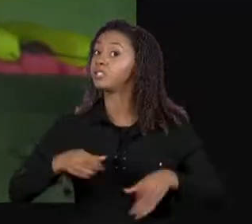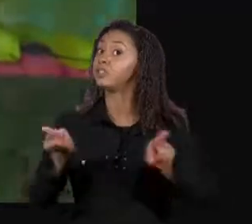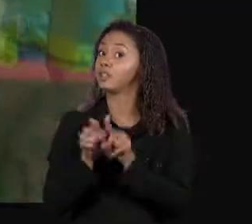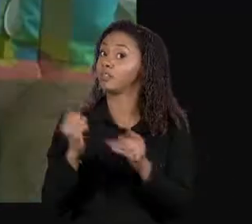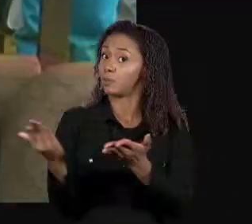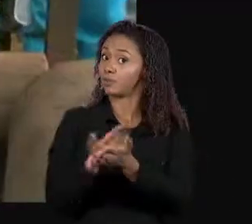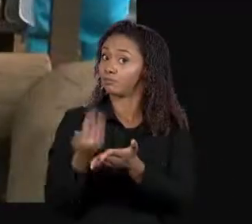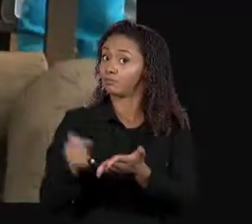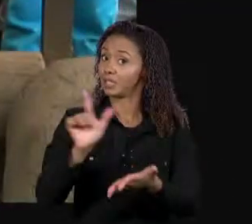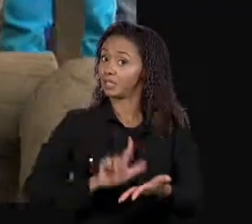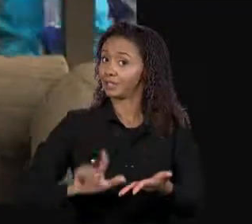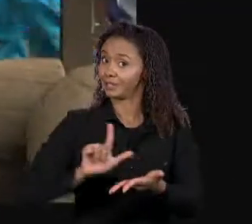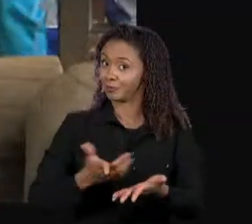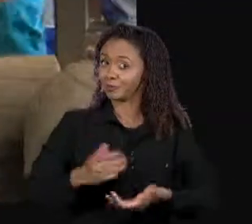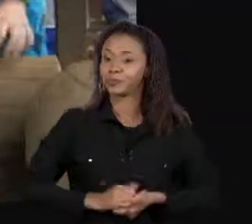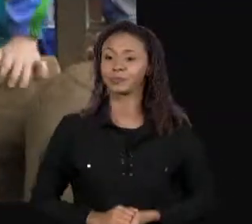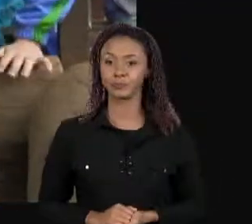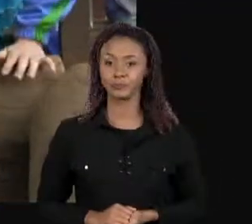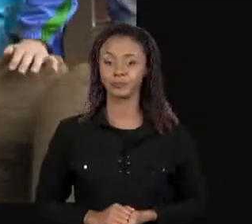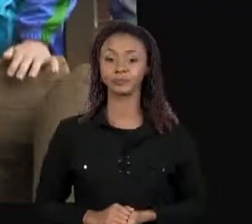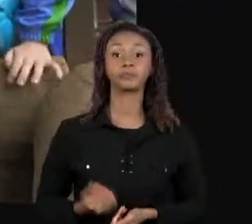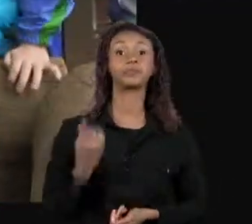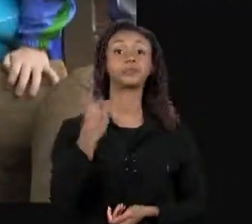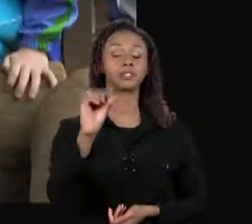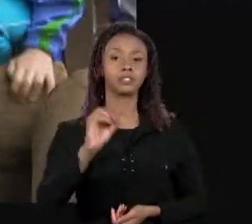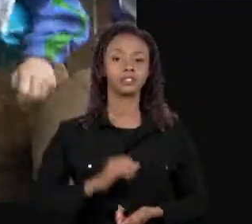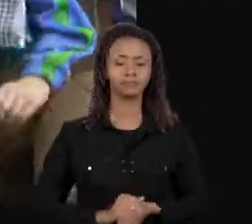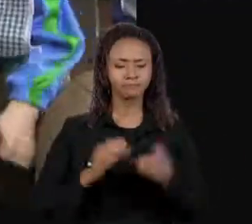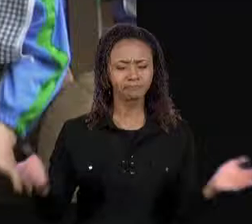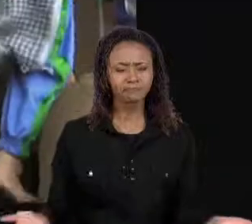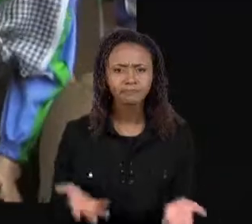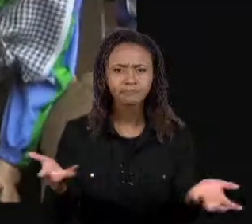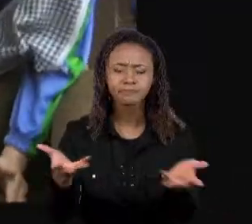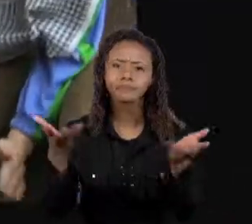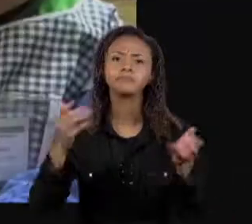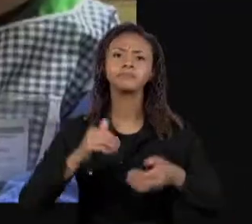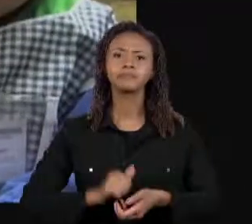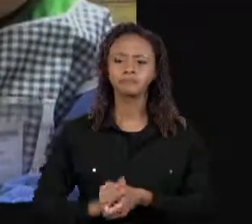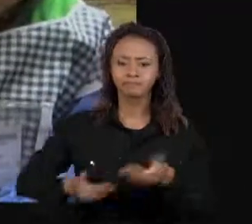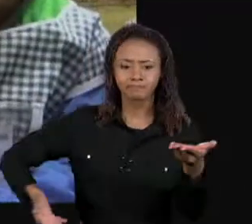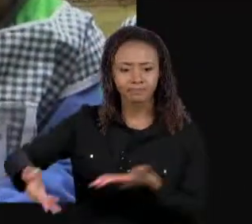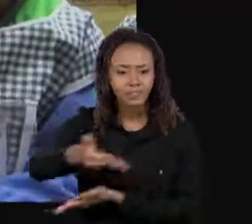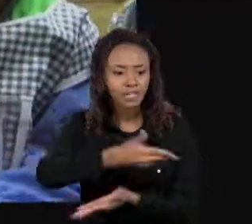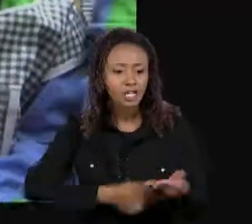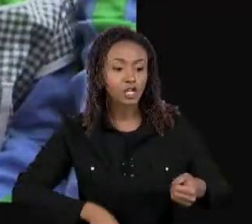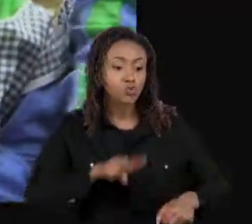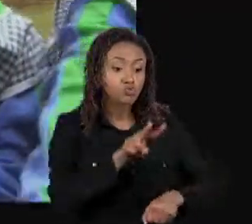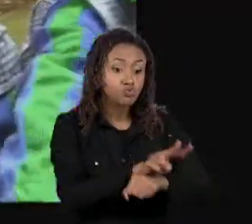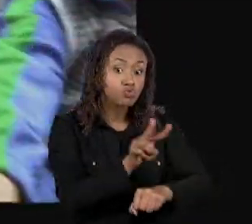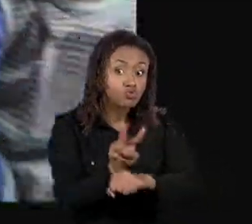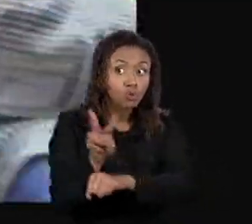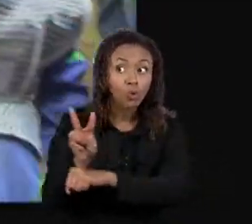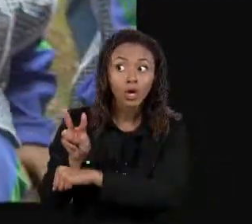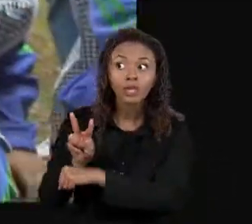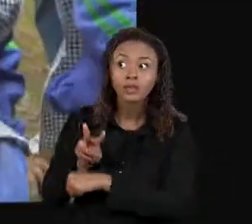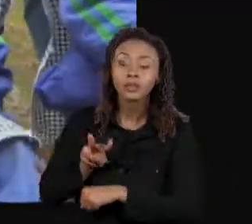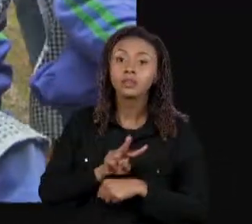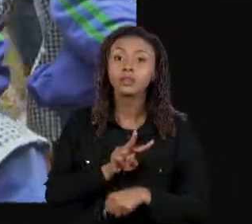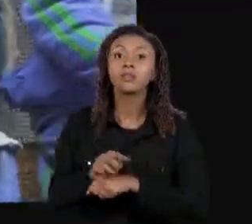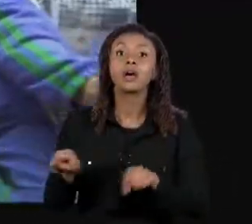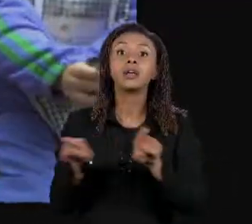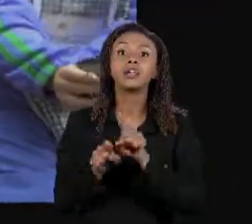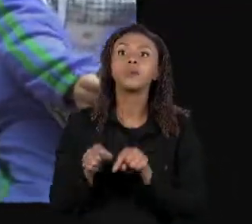literatura. 10. Promovam a interação, o cuidado, a preservação e o conhecimento